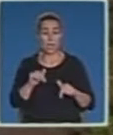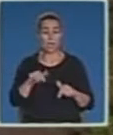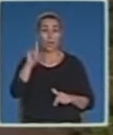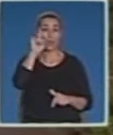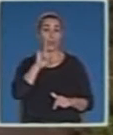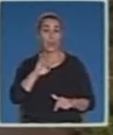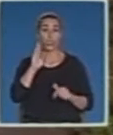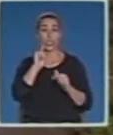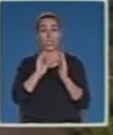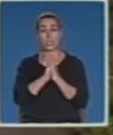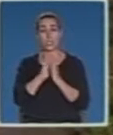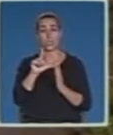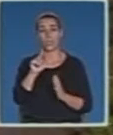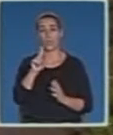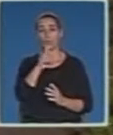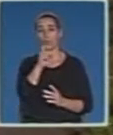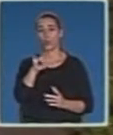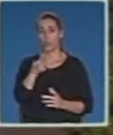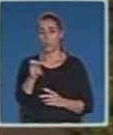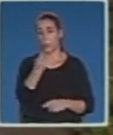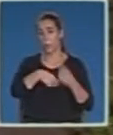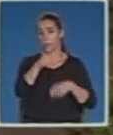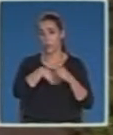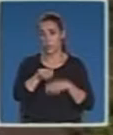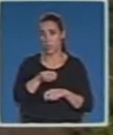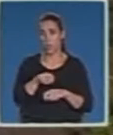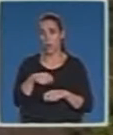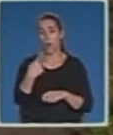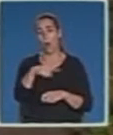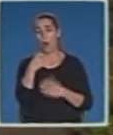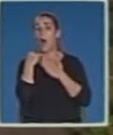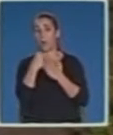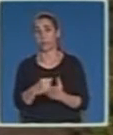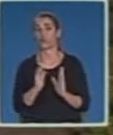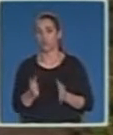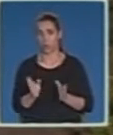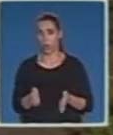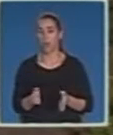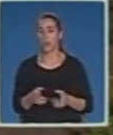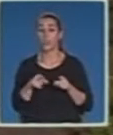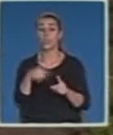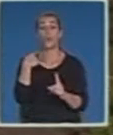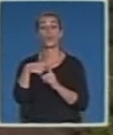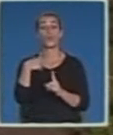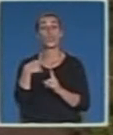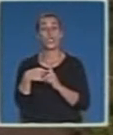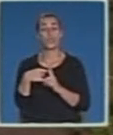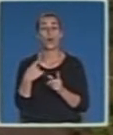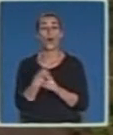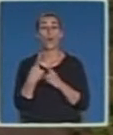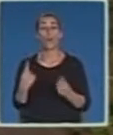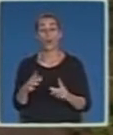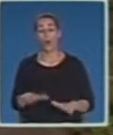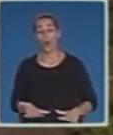Luzia que iam vender para a horta, também já está a haver apoios nesse sentido. E isso é muito positivo porque acaba por haver a